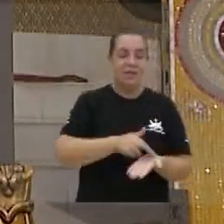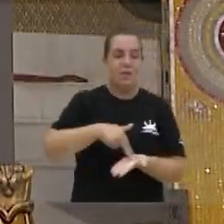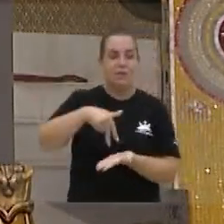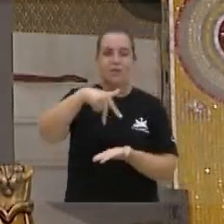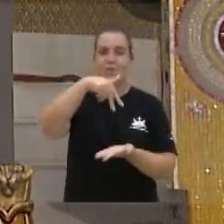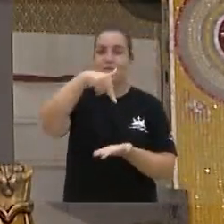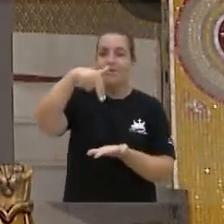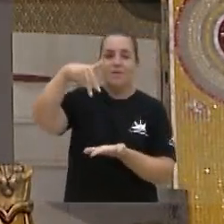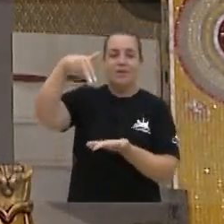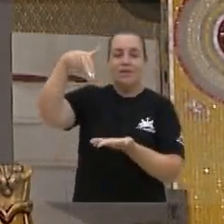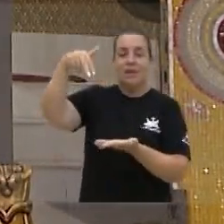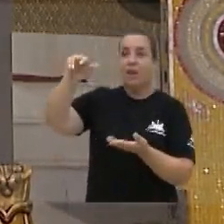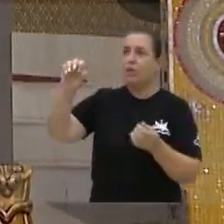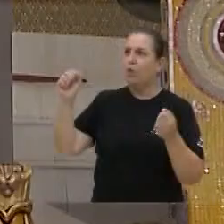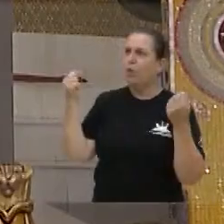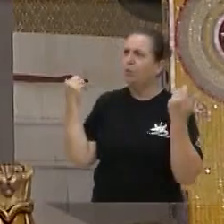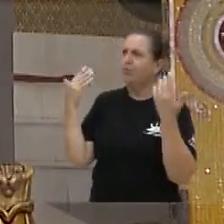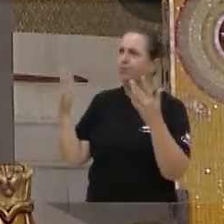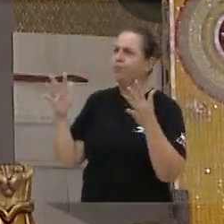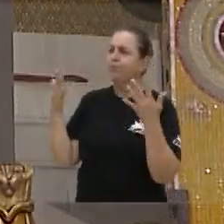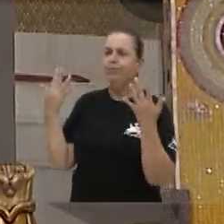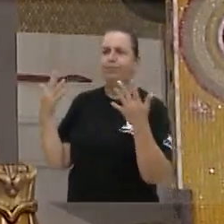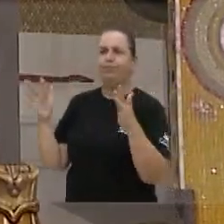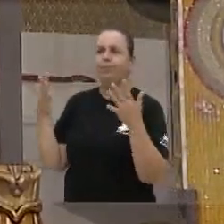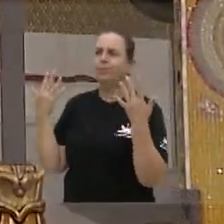ressuscitou, ressuscitou.